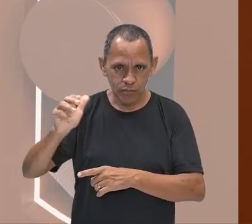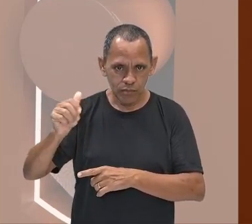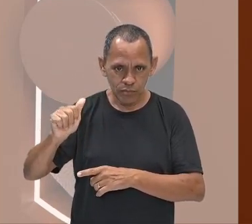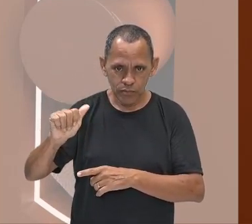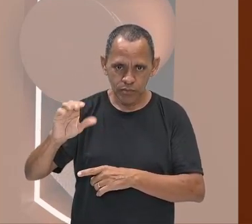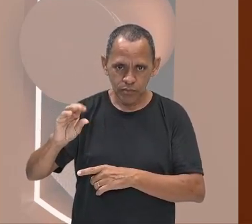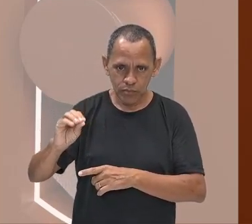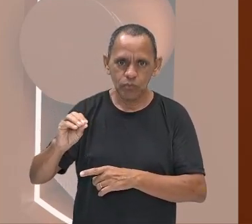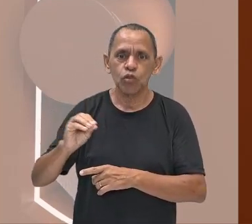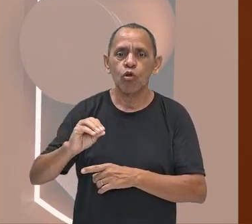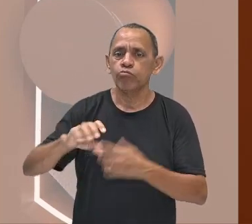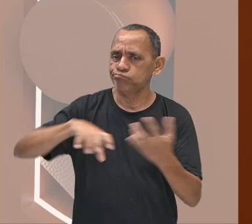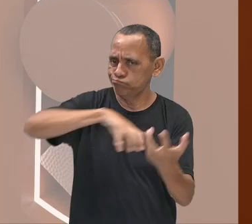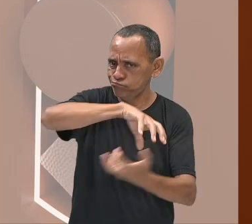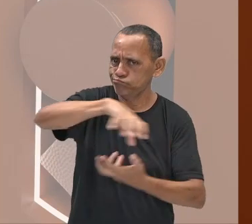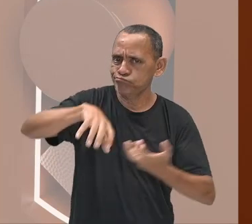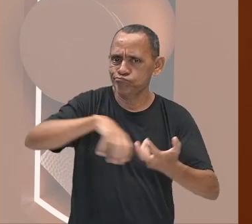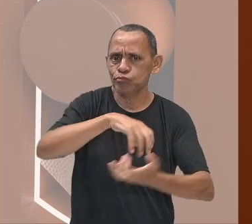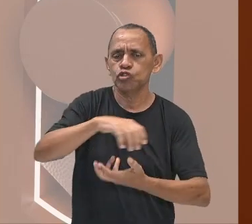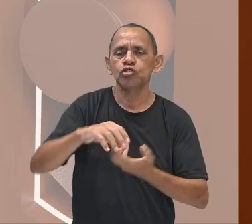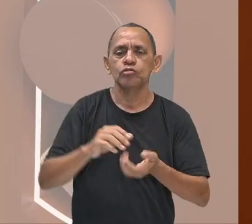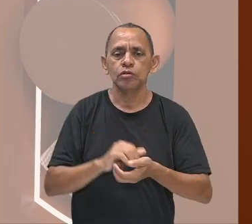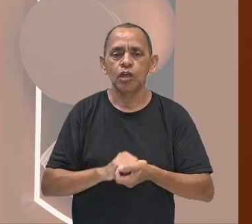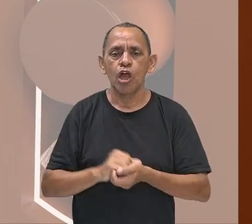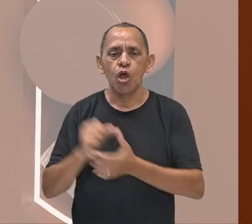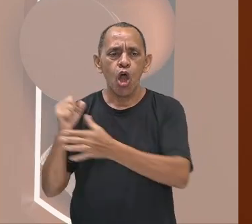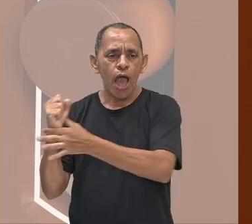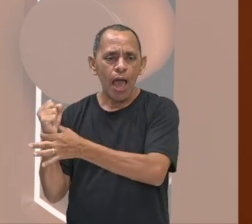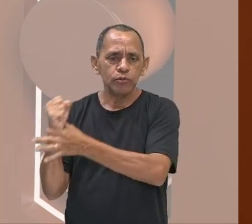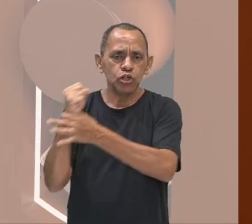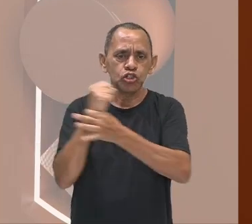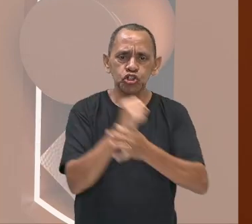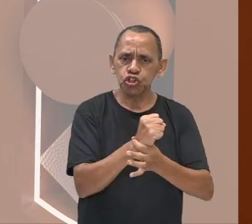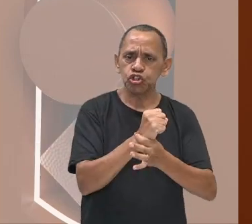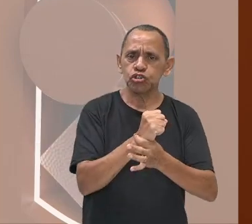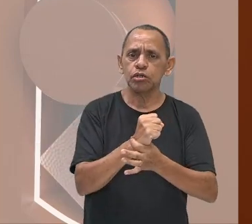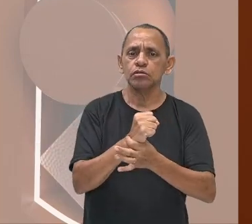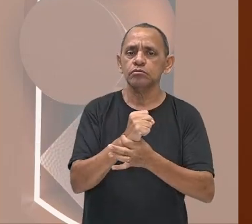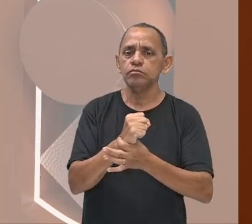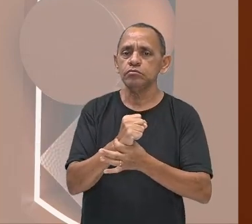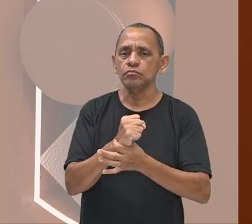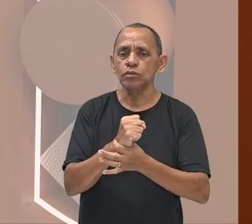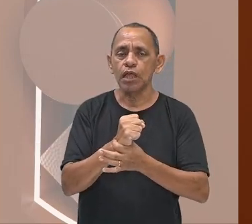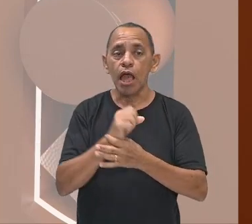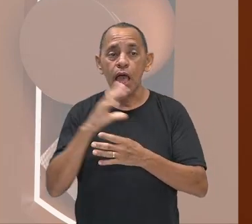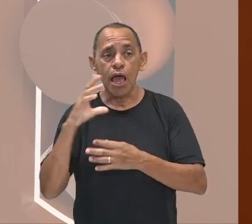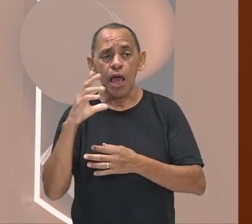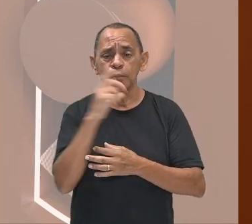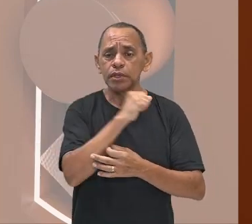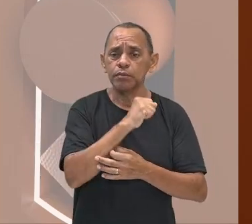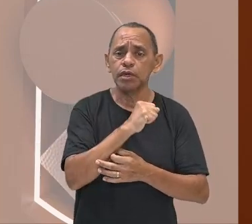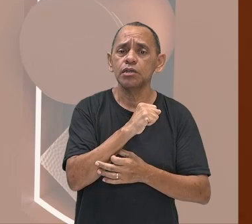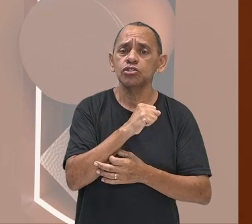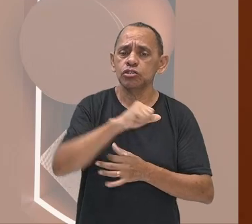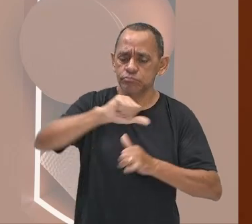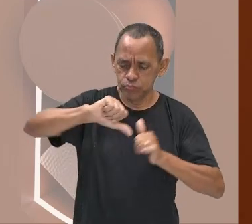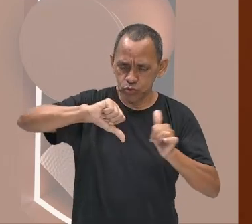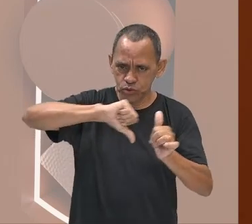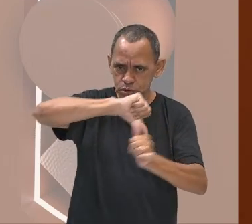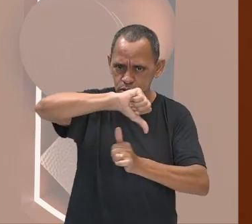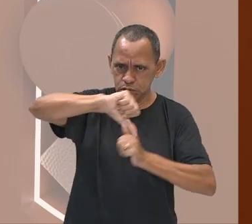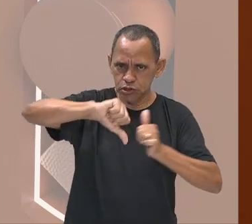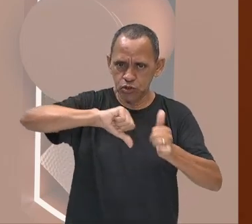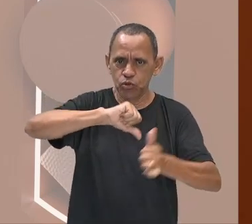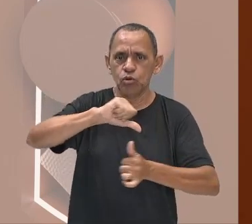seu modelo, ao modelo absolutista. De repente aconteceu algo que fez com que a Inglaterra